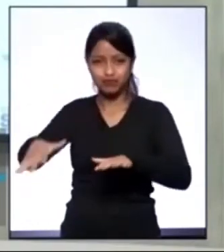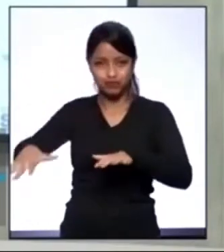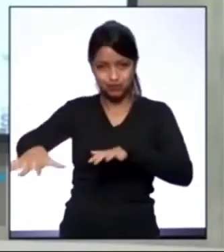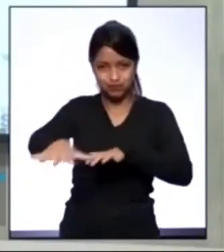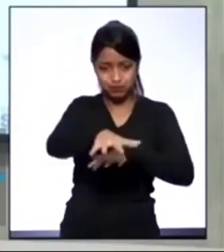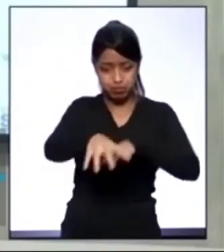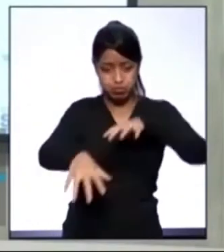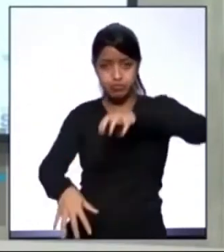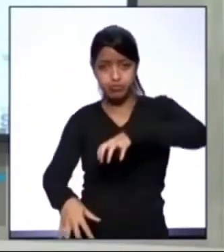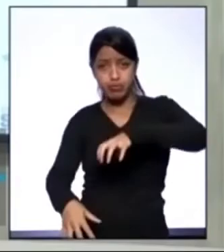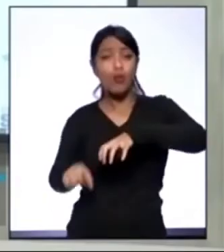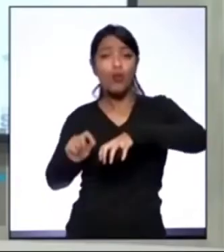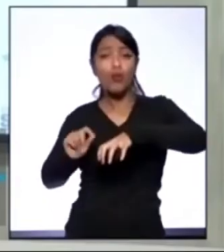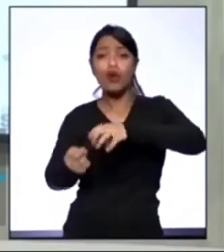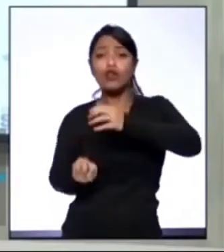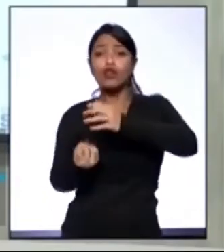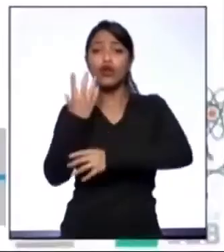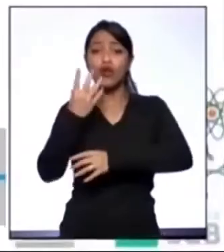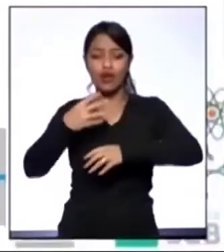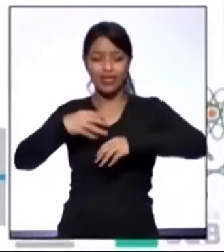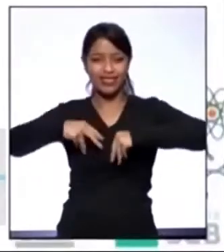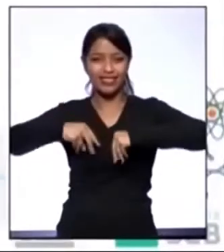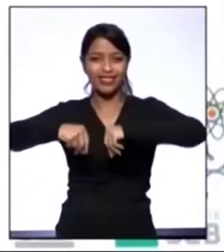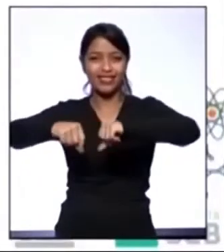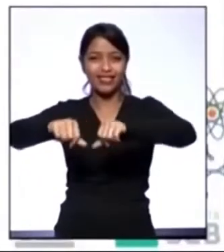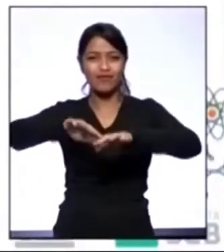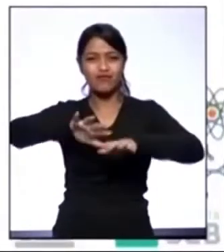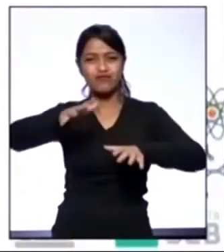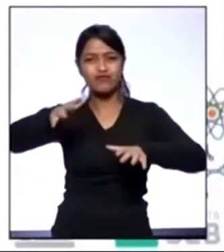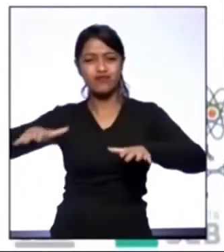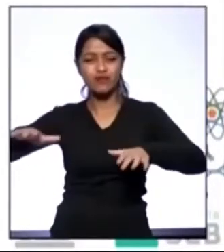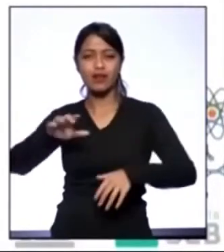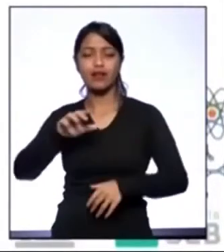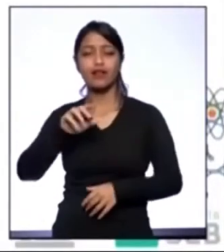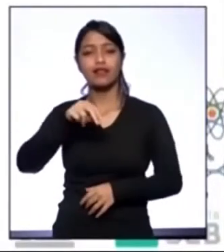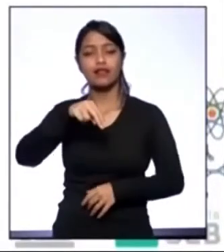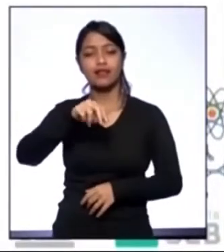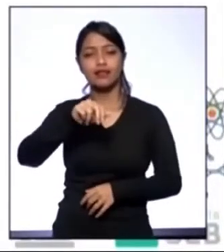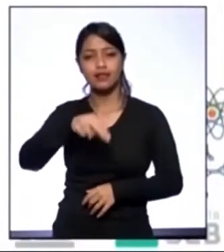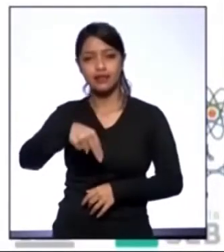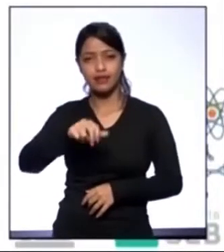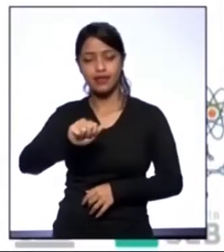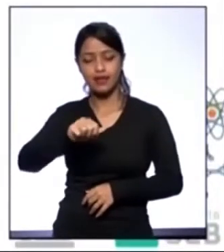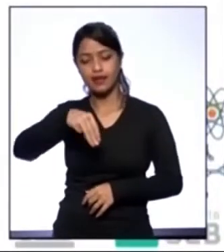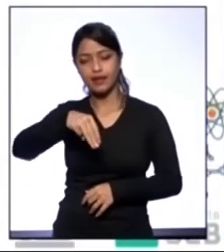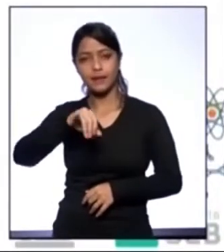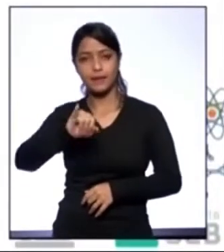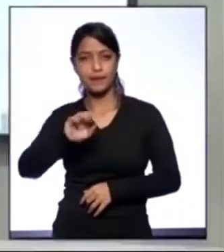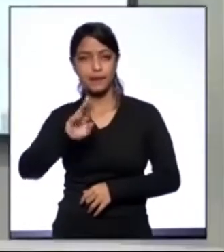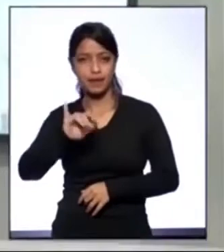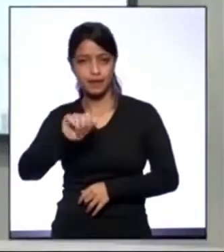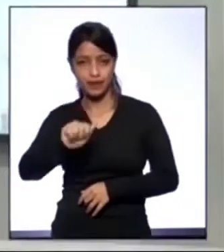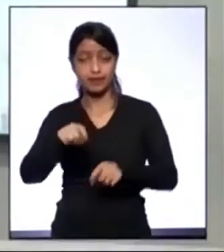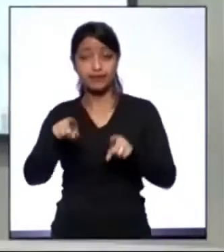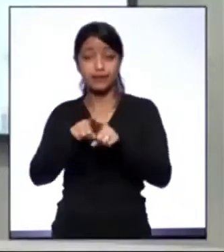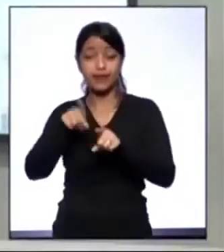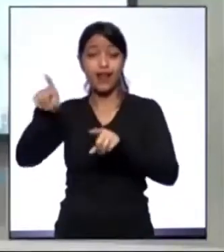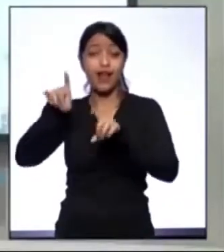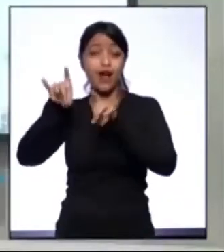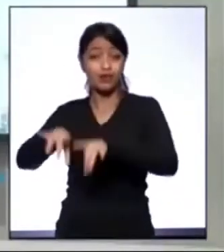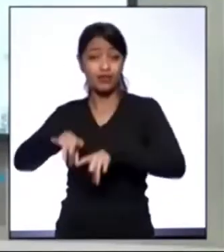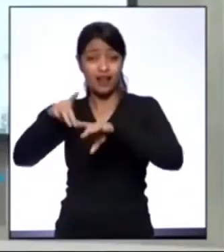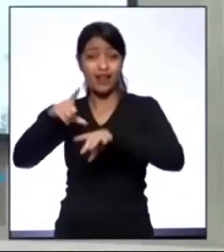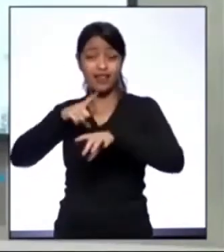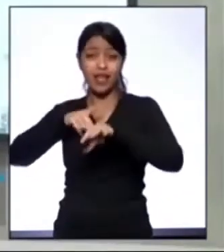o deserto do Kalahari, ou o deserto da Namíbia. E a corrente ocidental australiana, tangenciando o território da